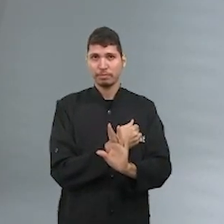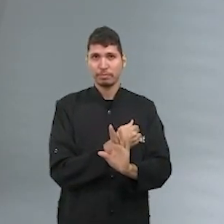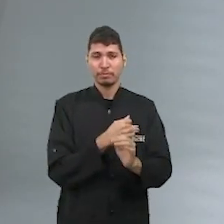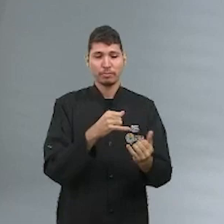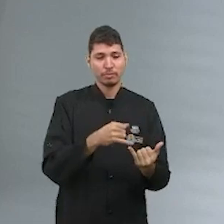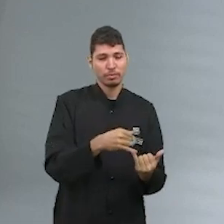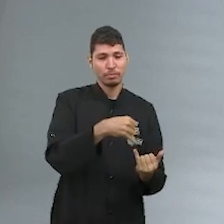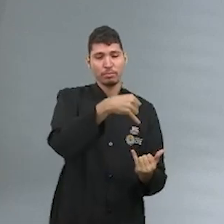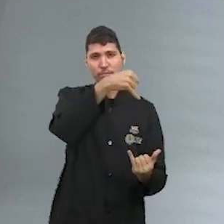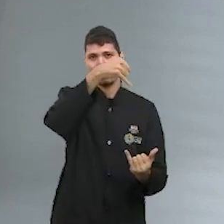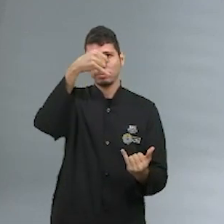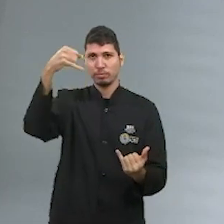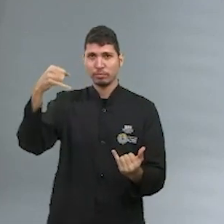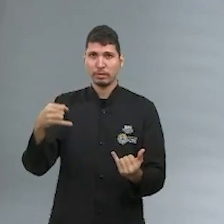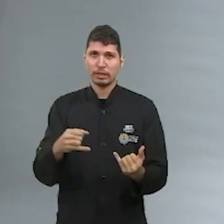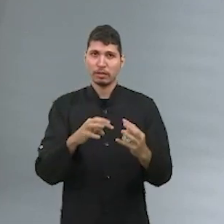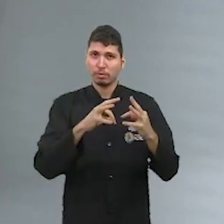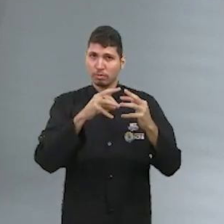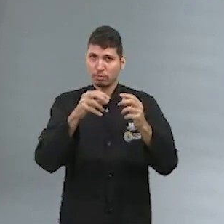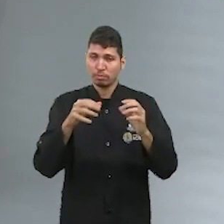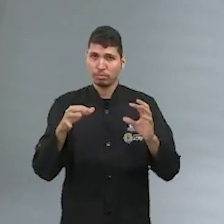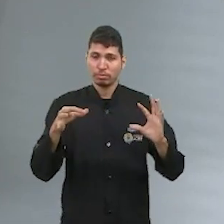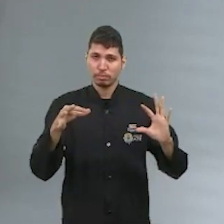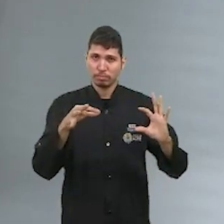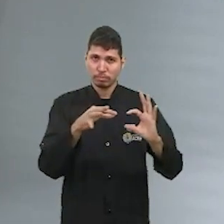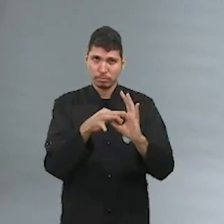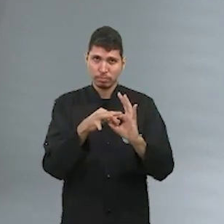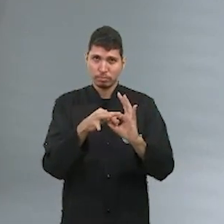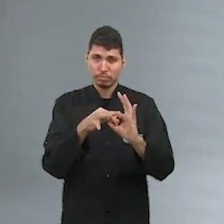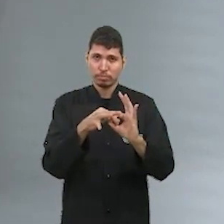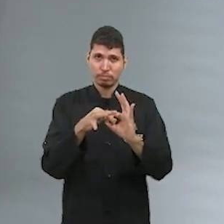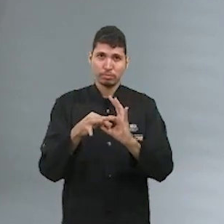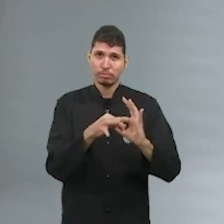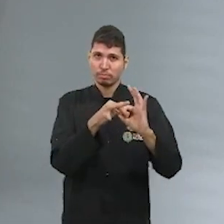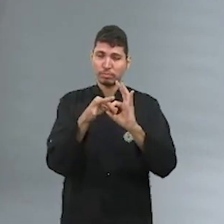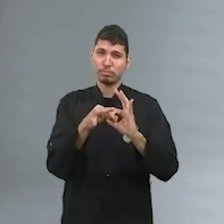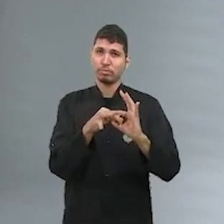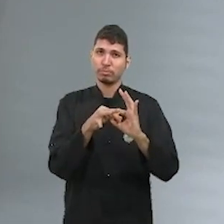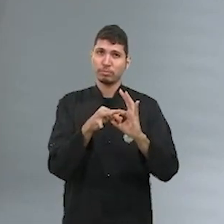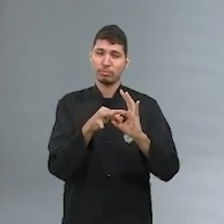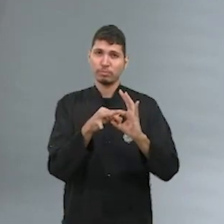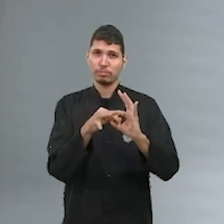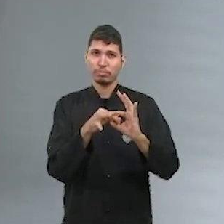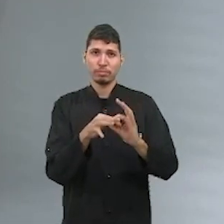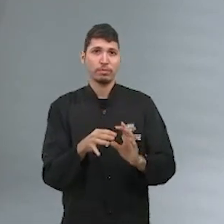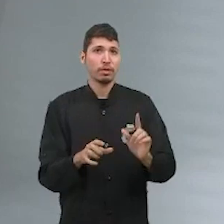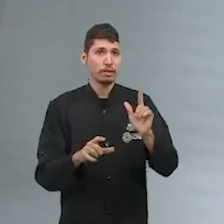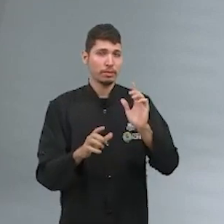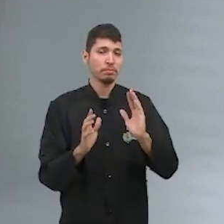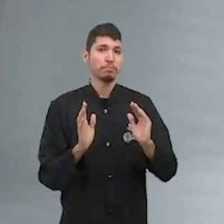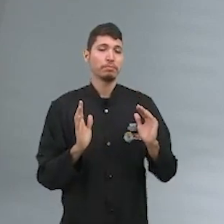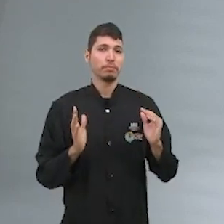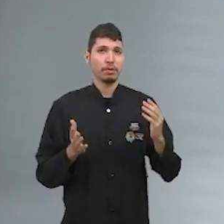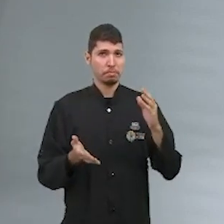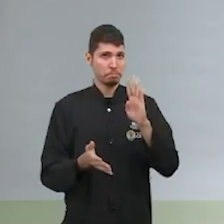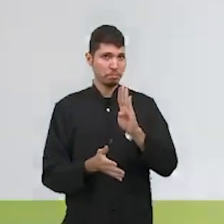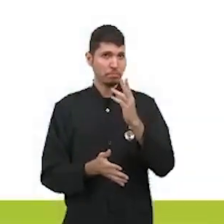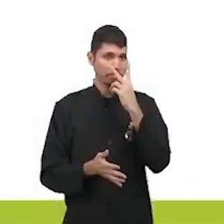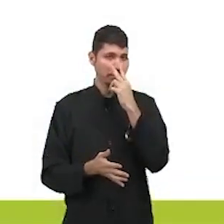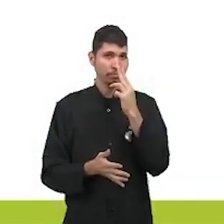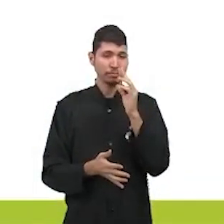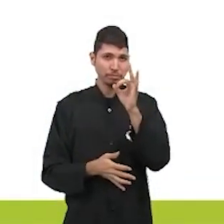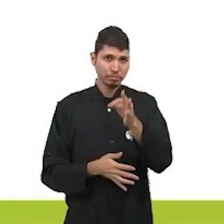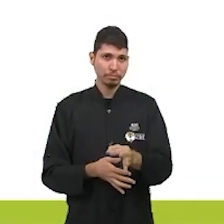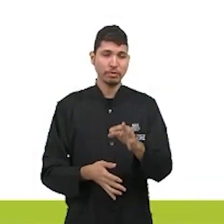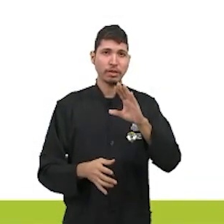coloquei o medidor. Então, para medir corrente elétrica, a B até então está correta. Vamos ver as outras.